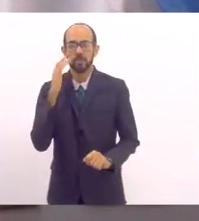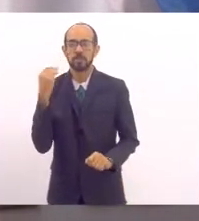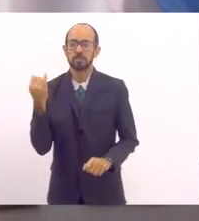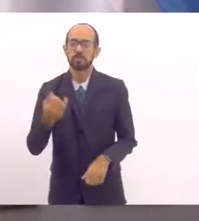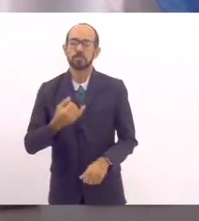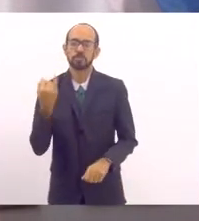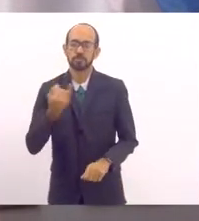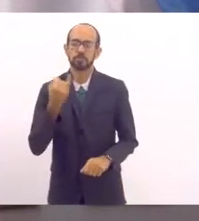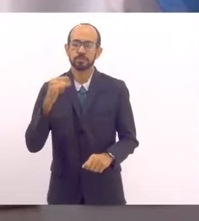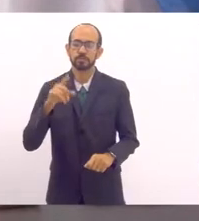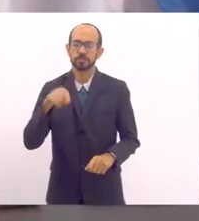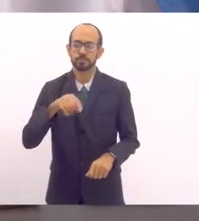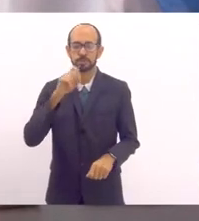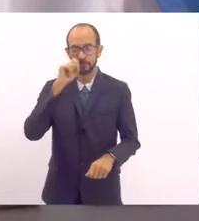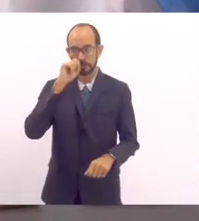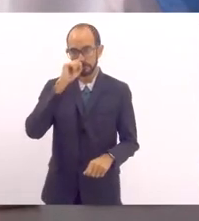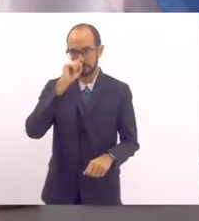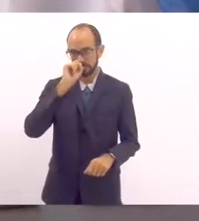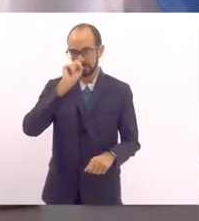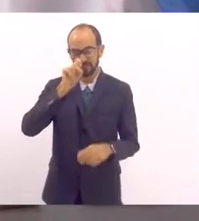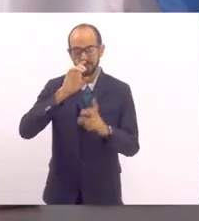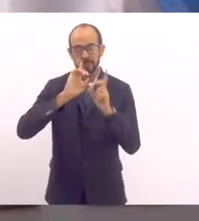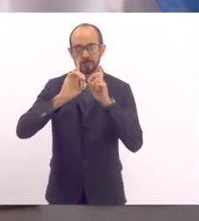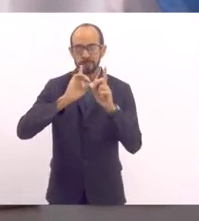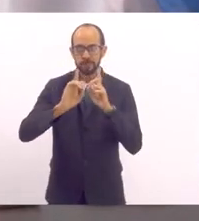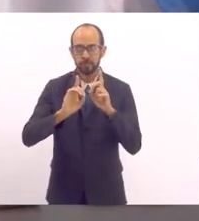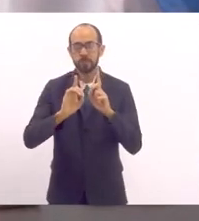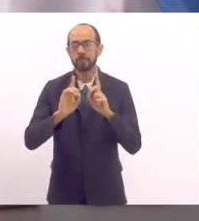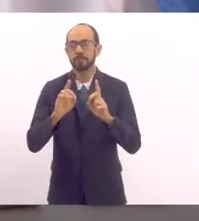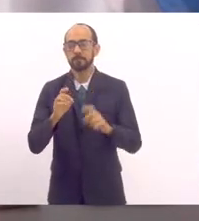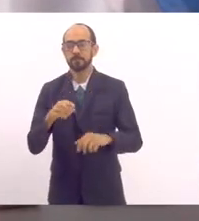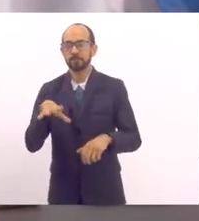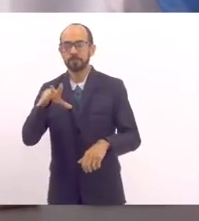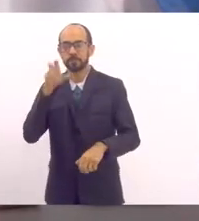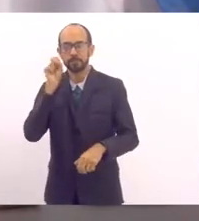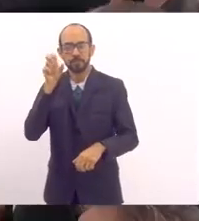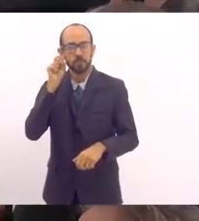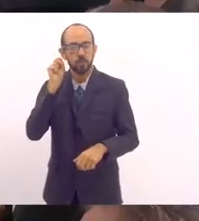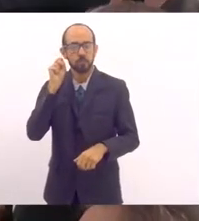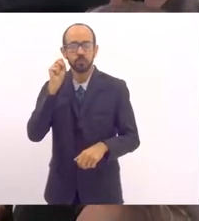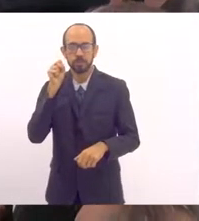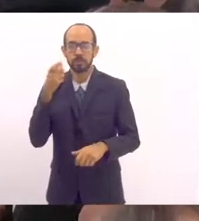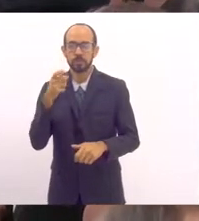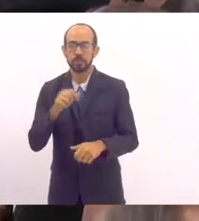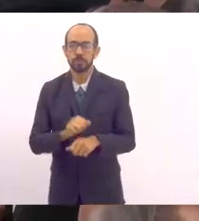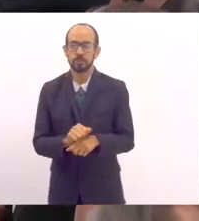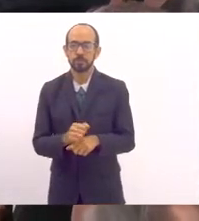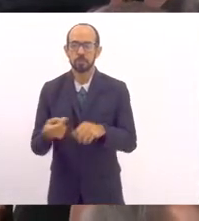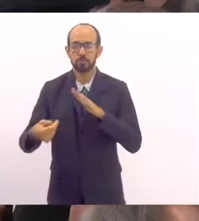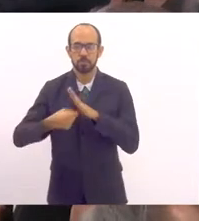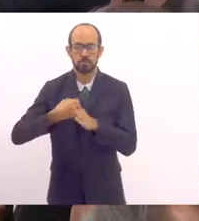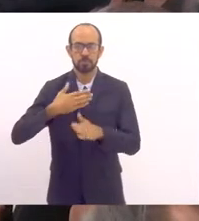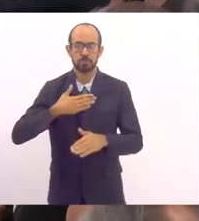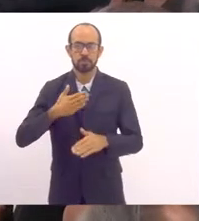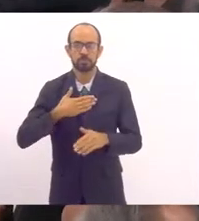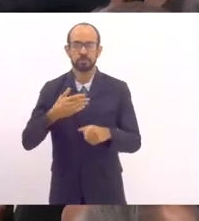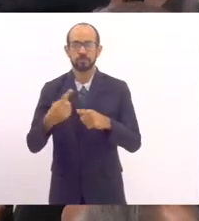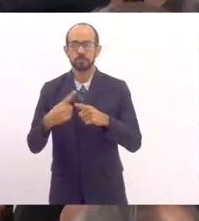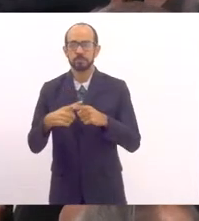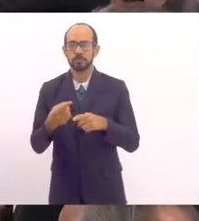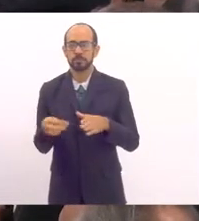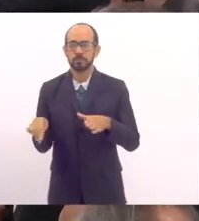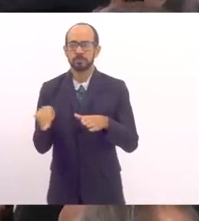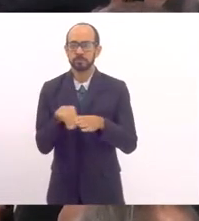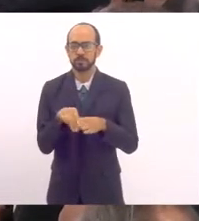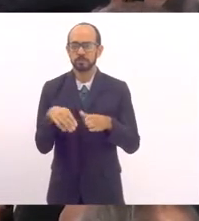né? Ouvir, debater. E me foi questionado, porque eu faço parte do Conselho Estadual